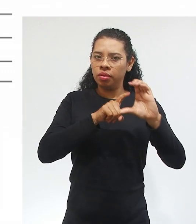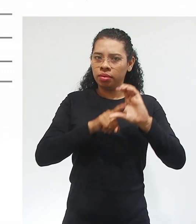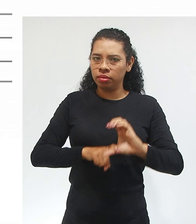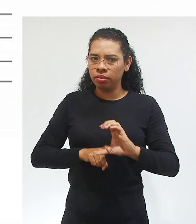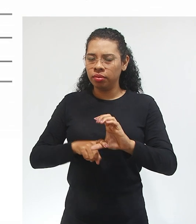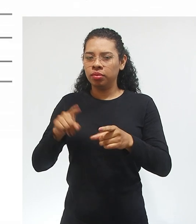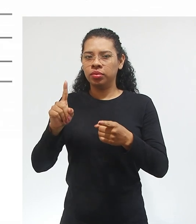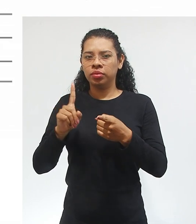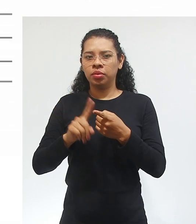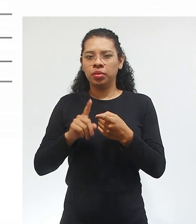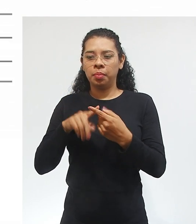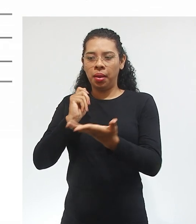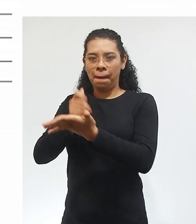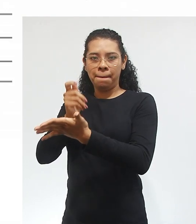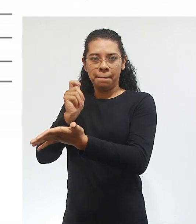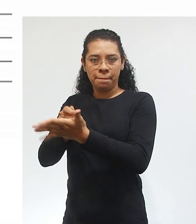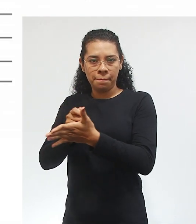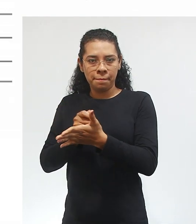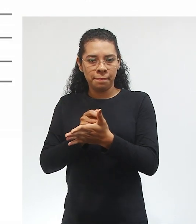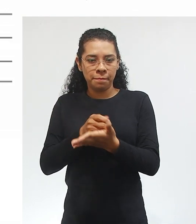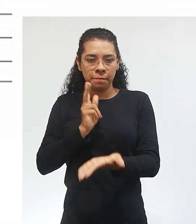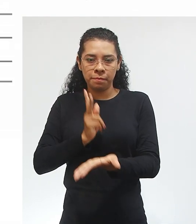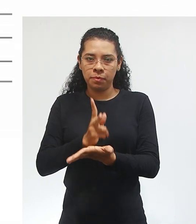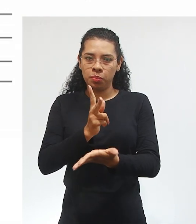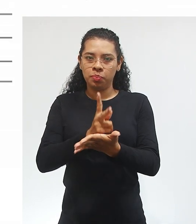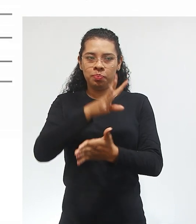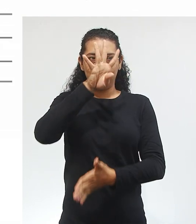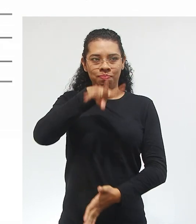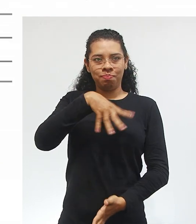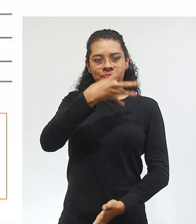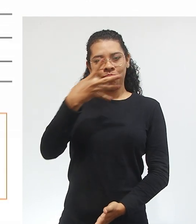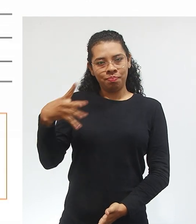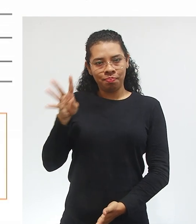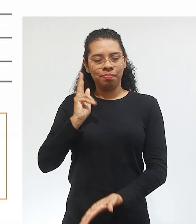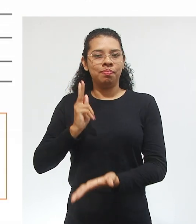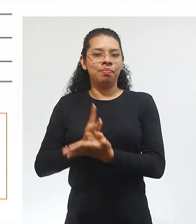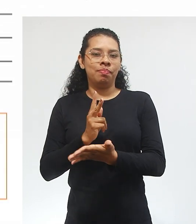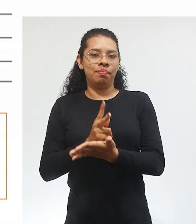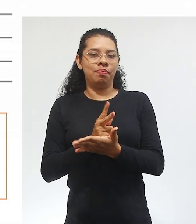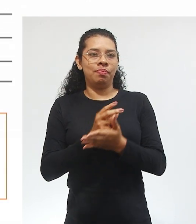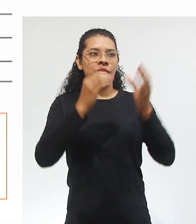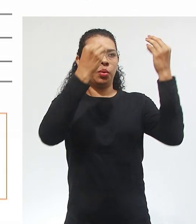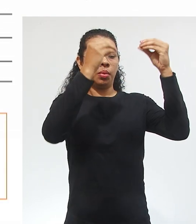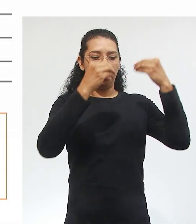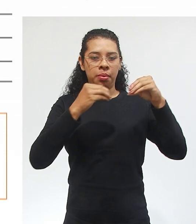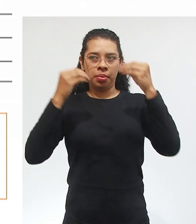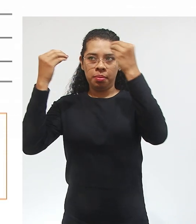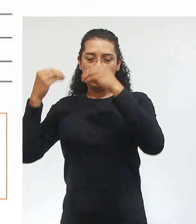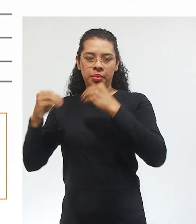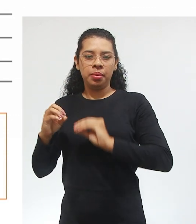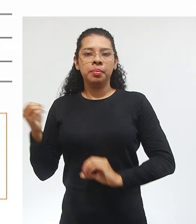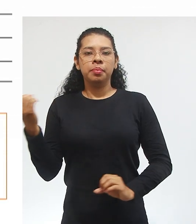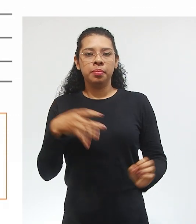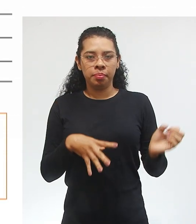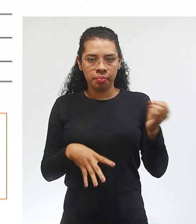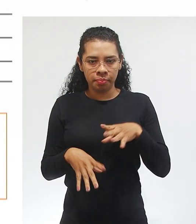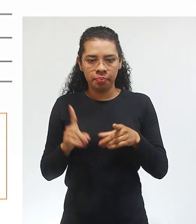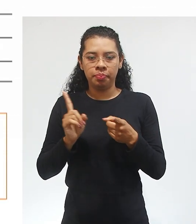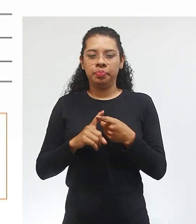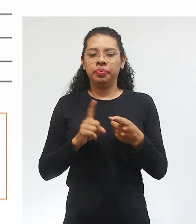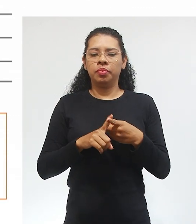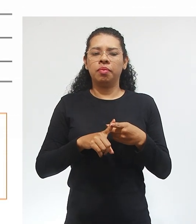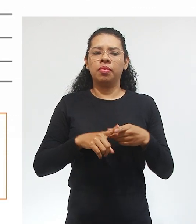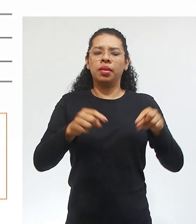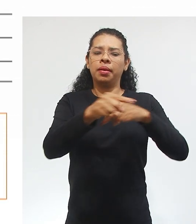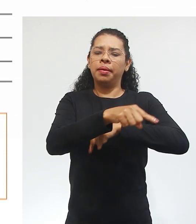abrir um novo razonete. É um razonete para cada conta. Vamos lá. Aí na segunda aqui, o terreno.